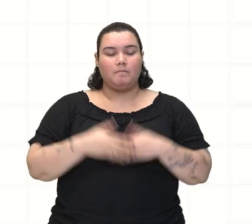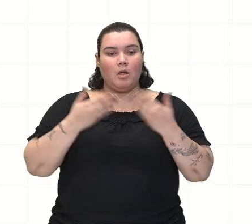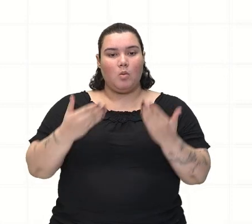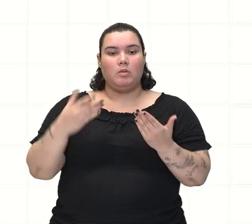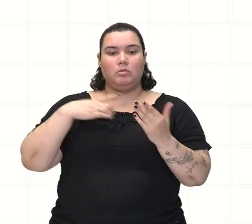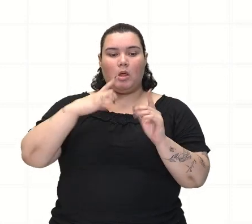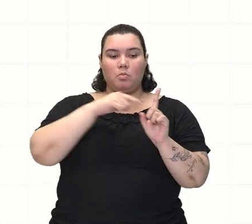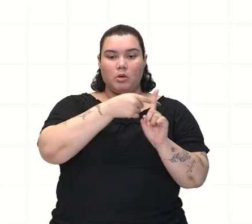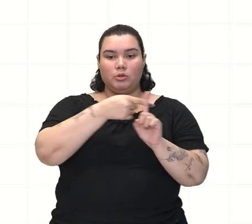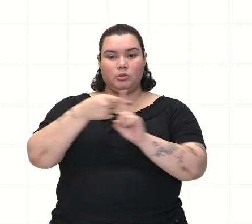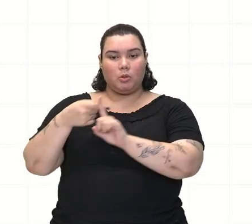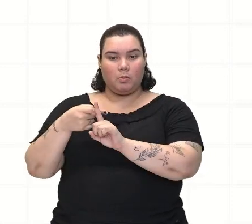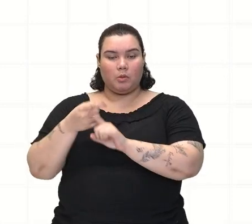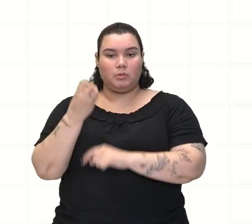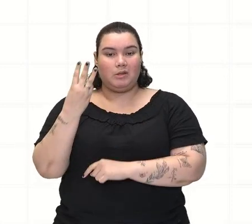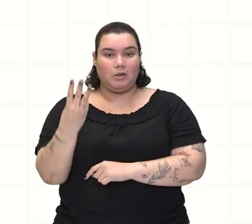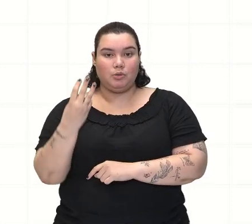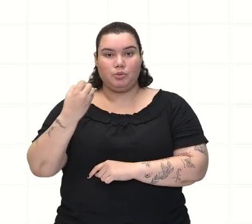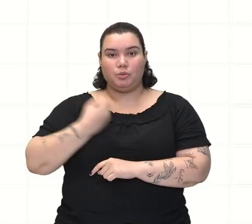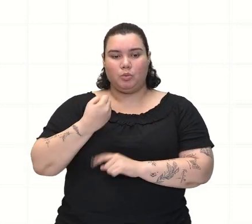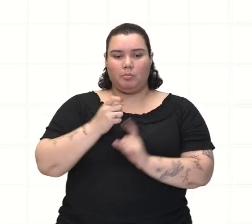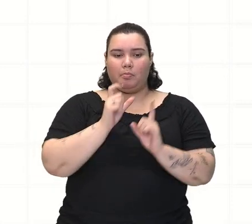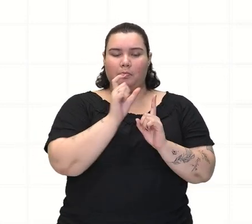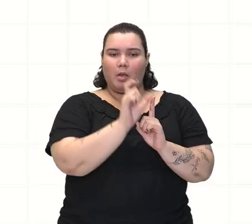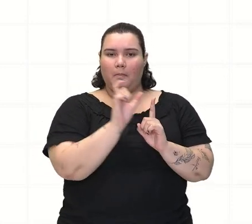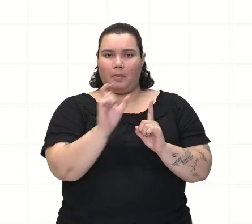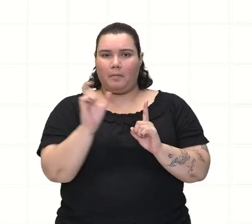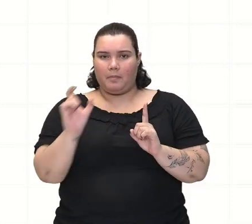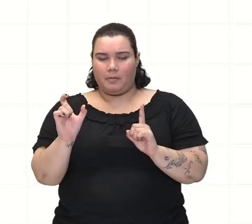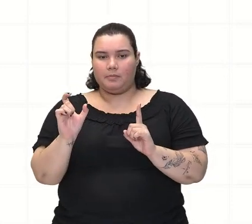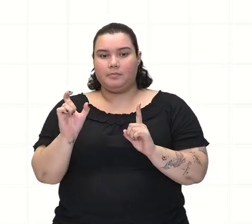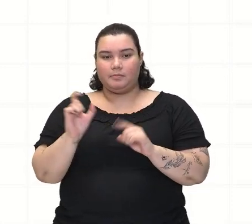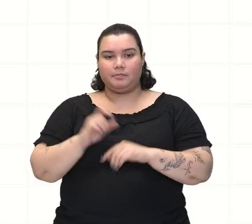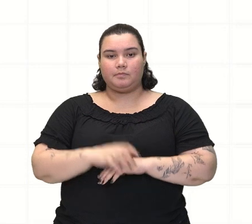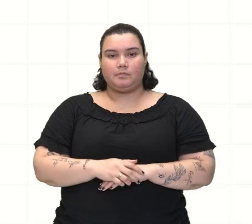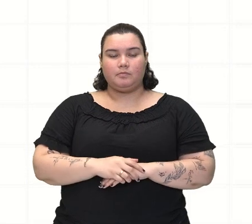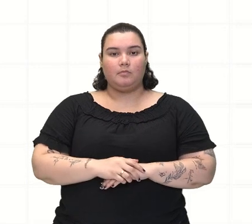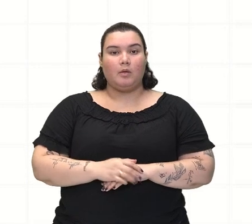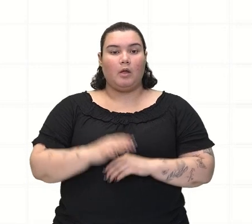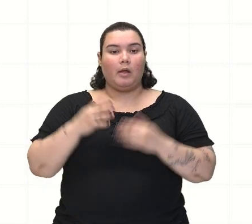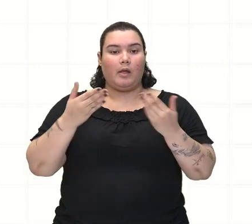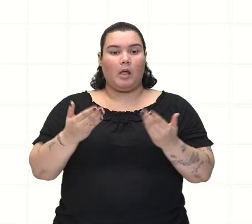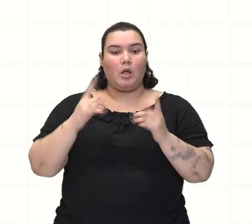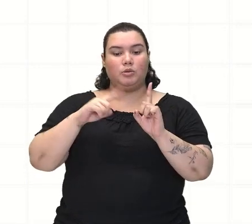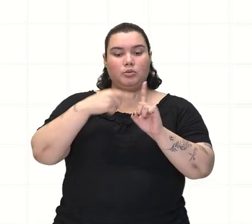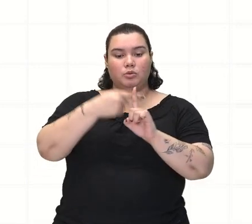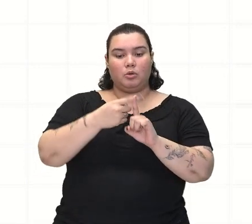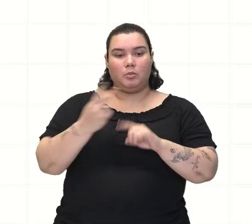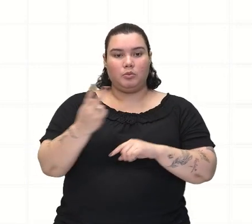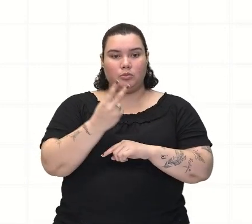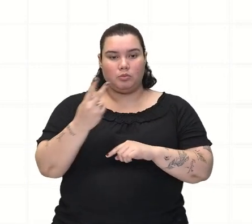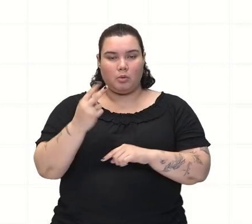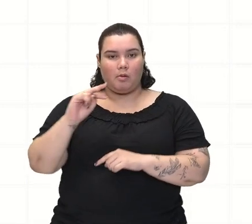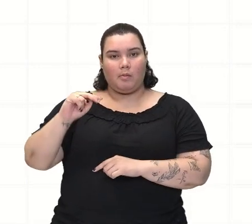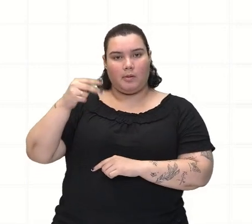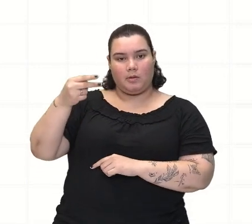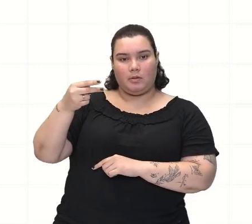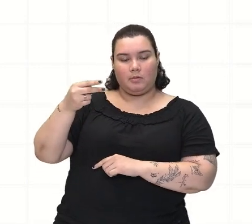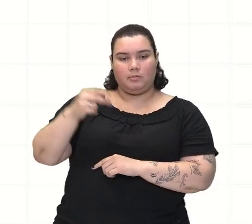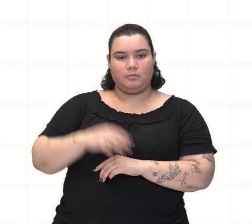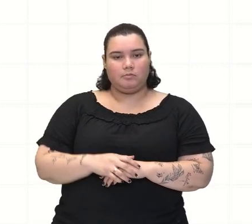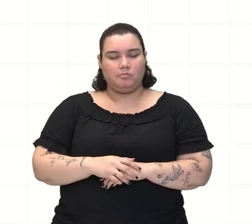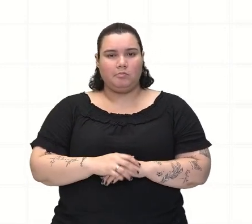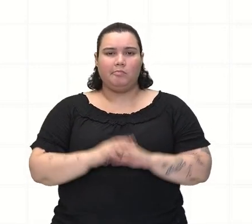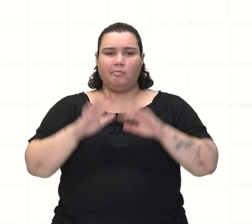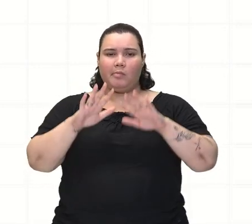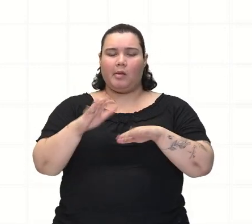termos e eu quero escrever como sendo a soma deles dois ao quadrado, beleza? Dica.